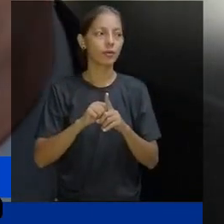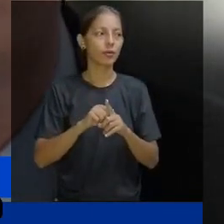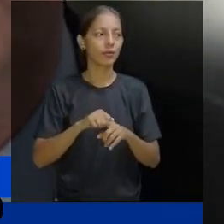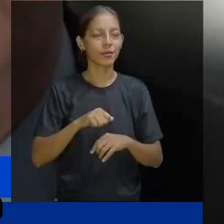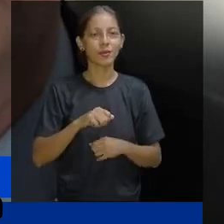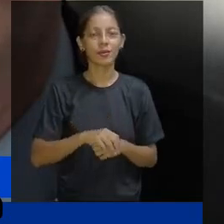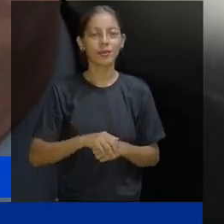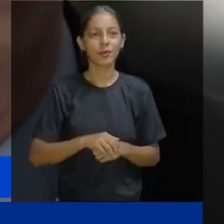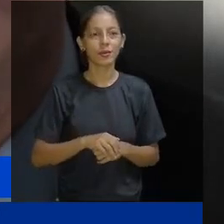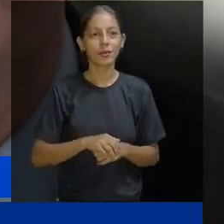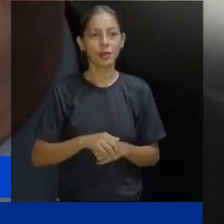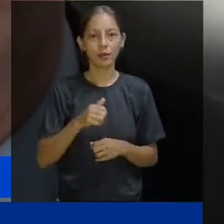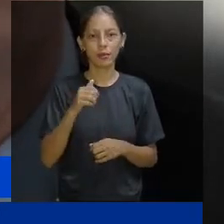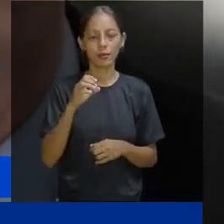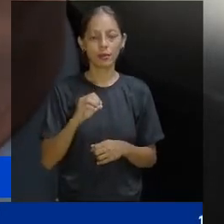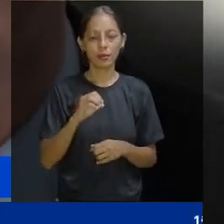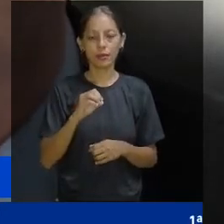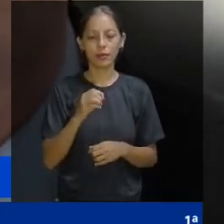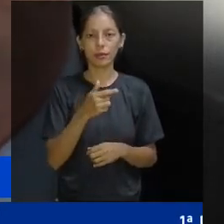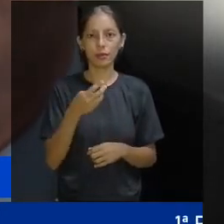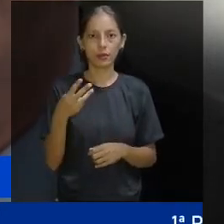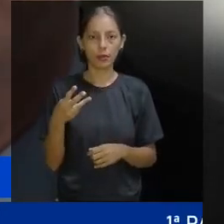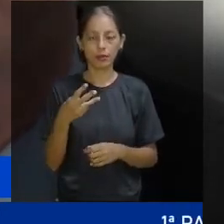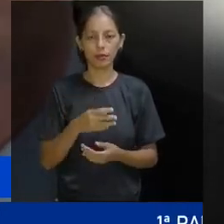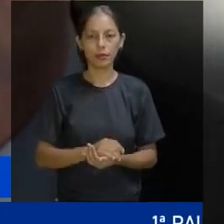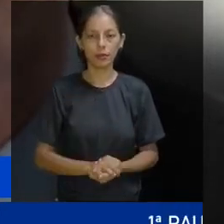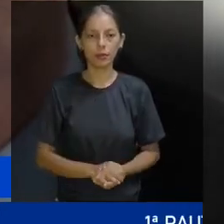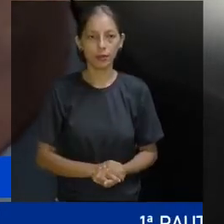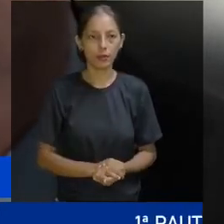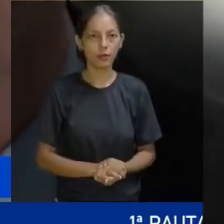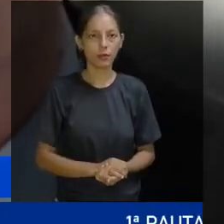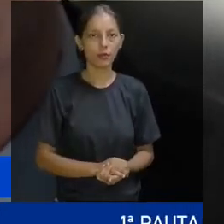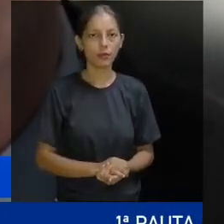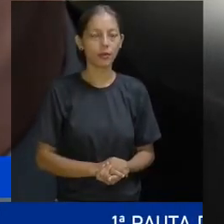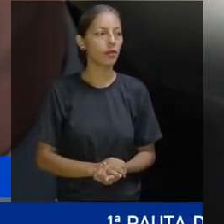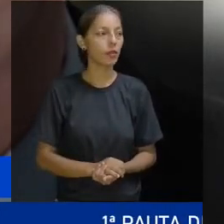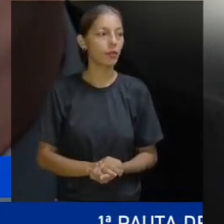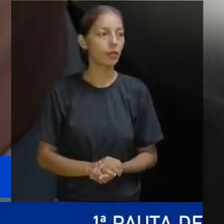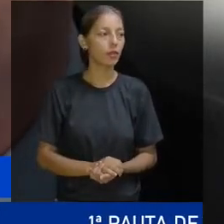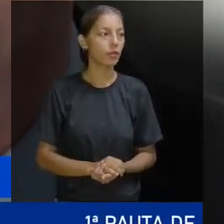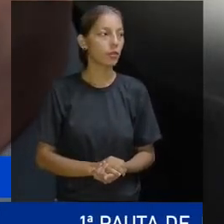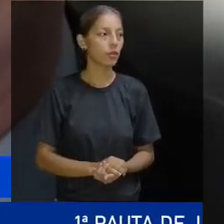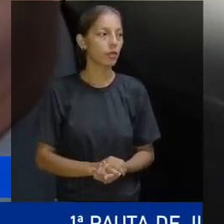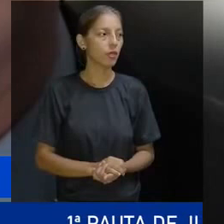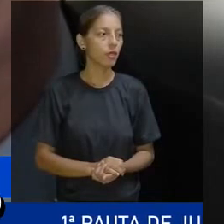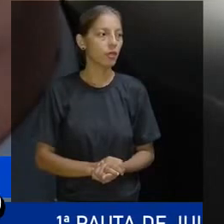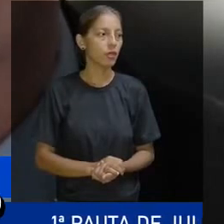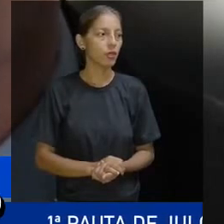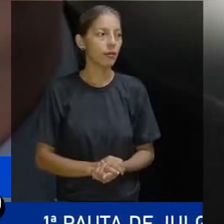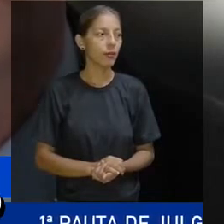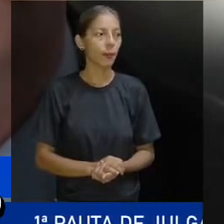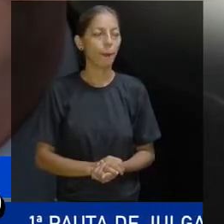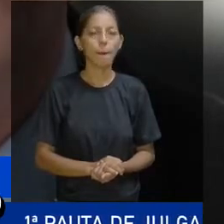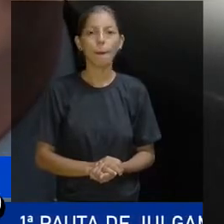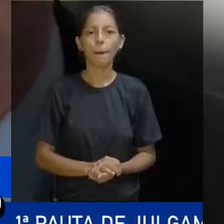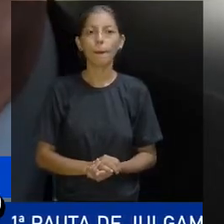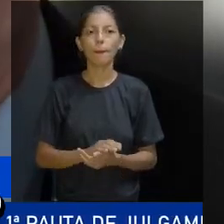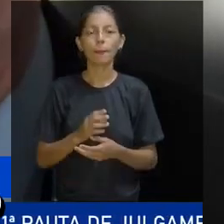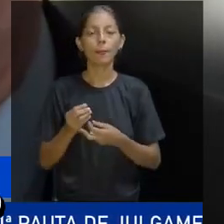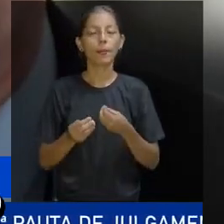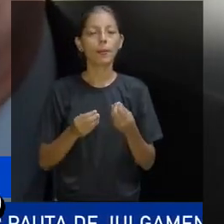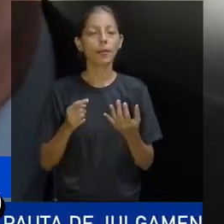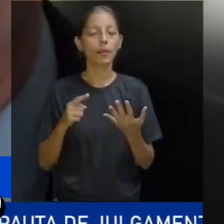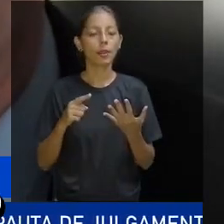pedido de exclusão do polo passivo dos suplentes não citados e, de ofício, determinada a exclusão do polo passivo dos